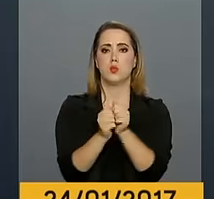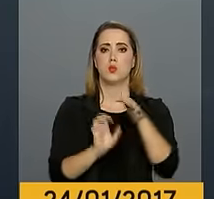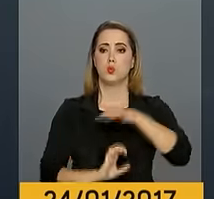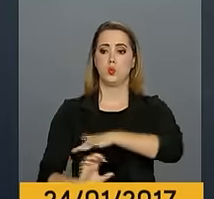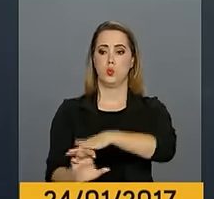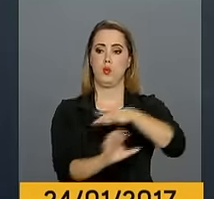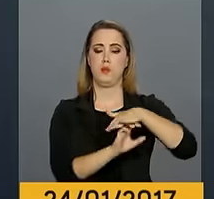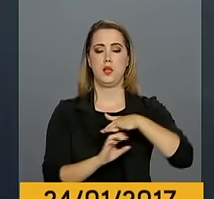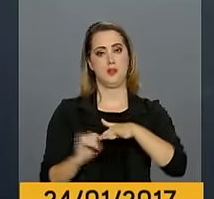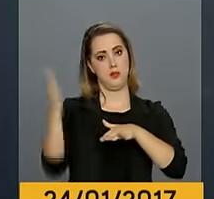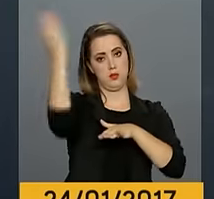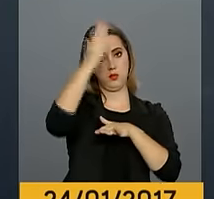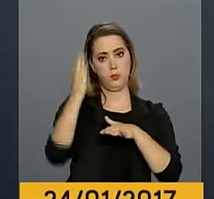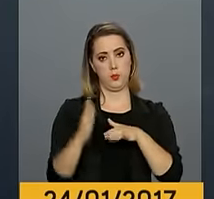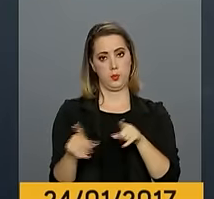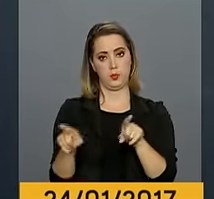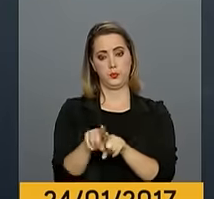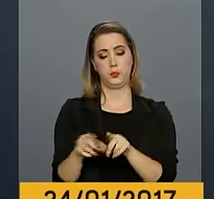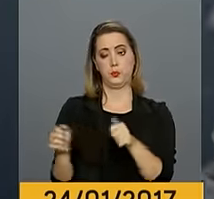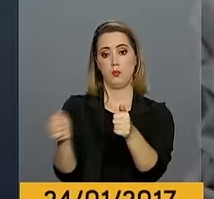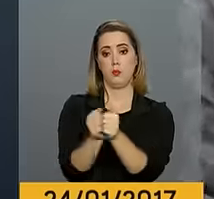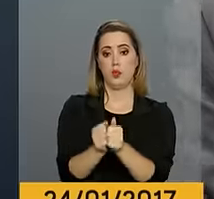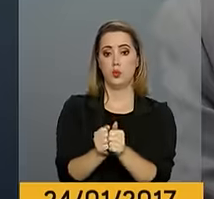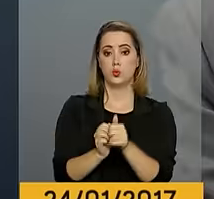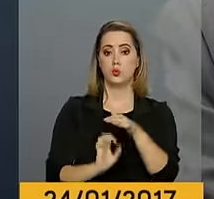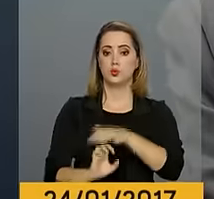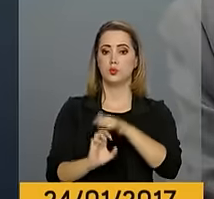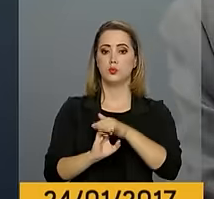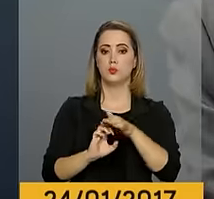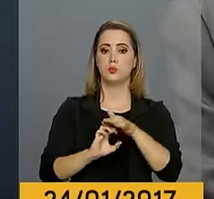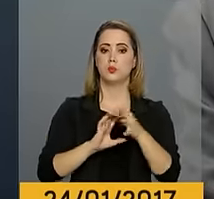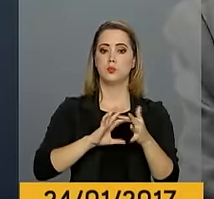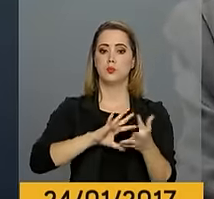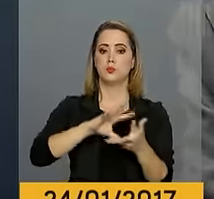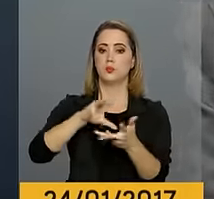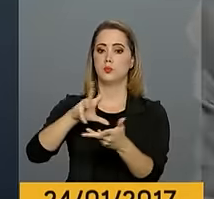brasileiros com empresários estrangeiros aqui no Brasil. Nós